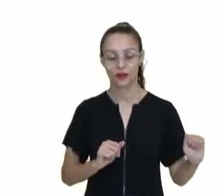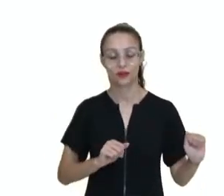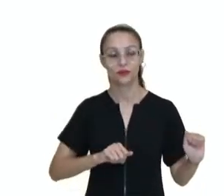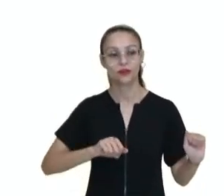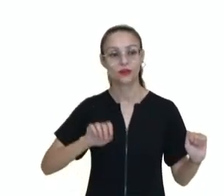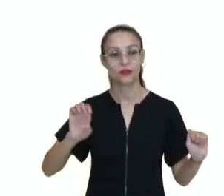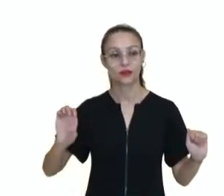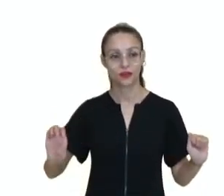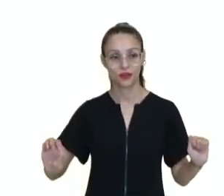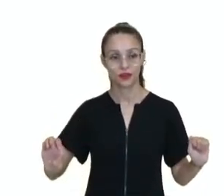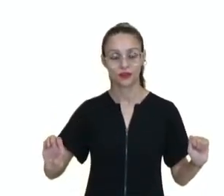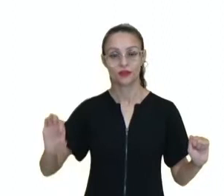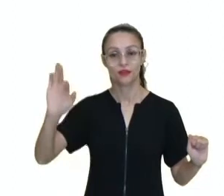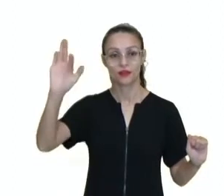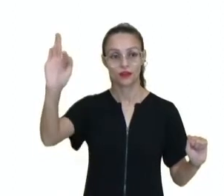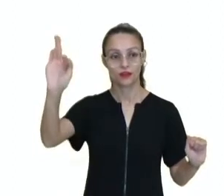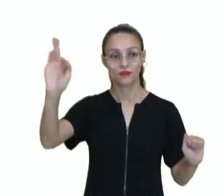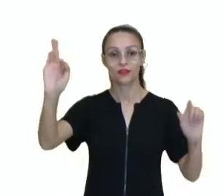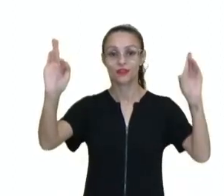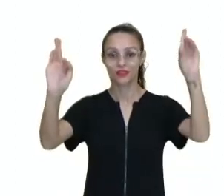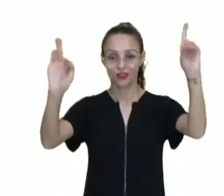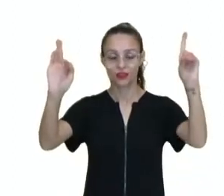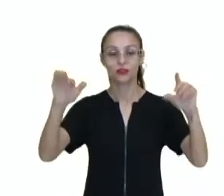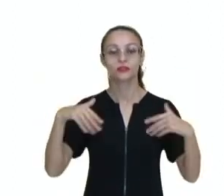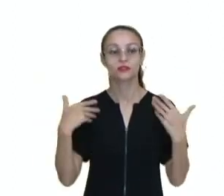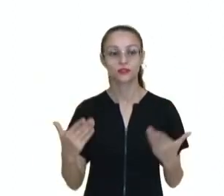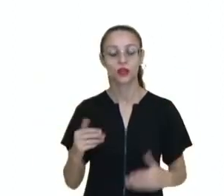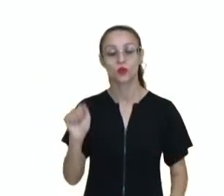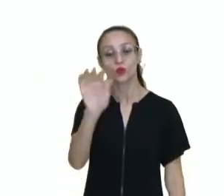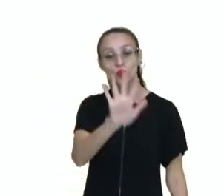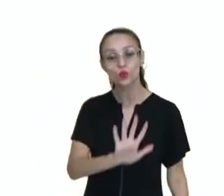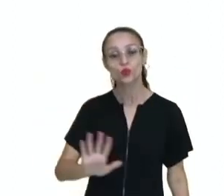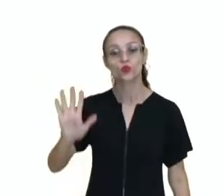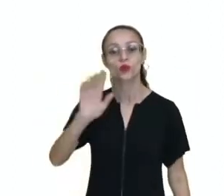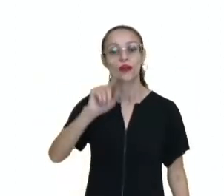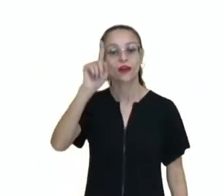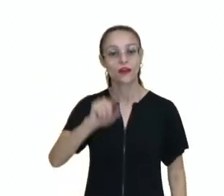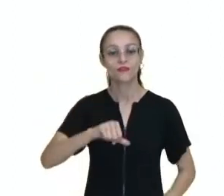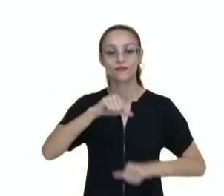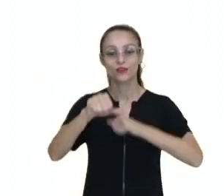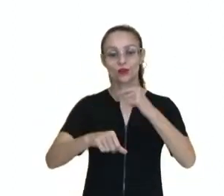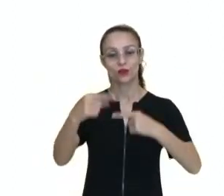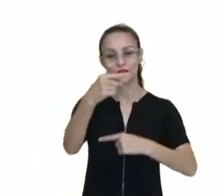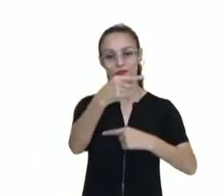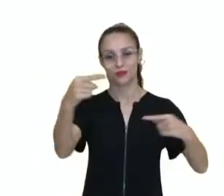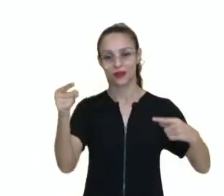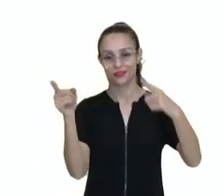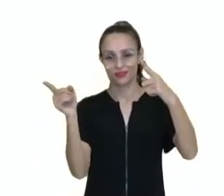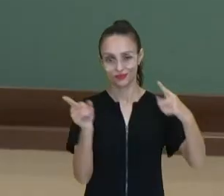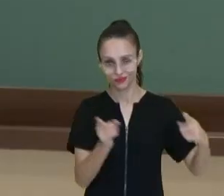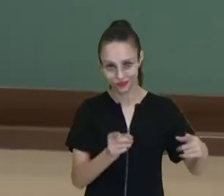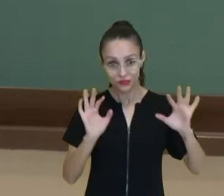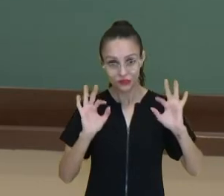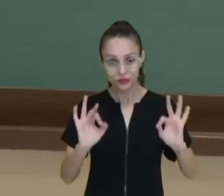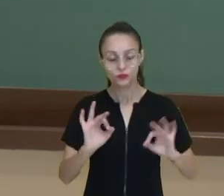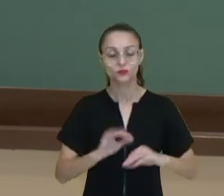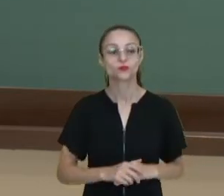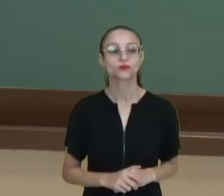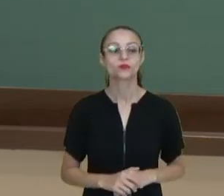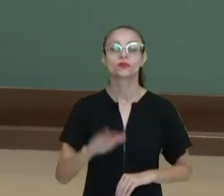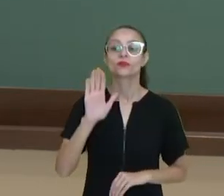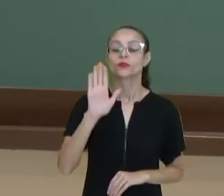e f de tão toda essa figura aqui virou um paralelogramo certo